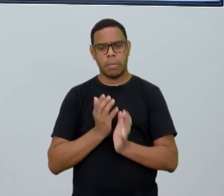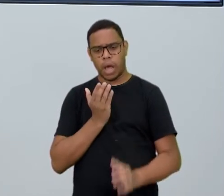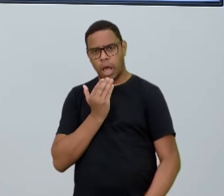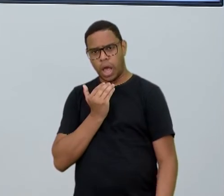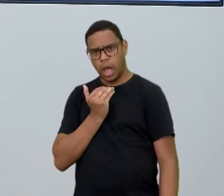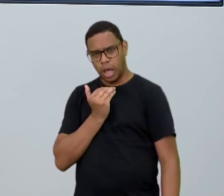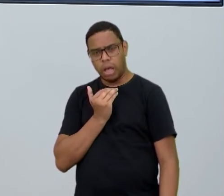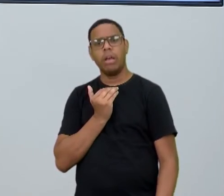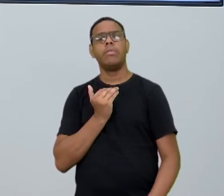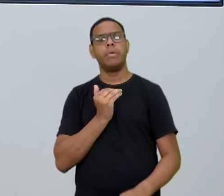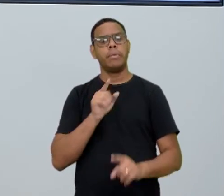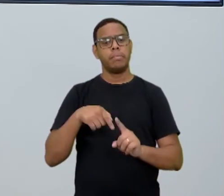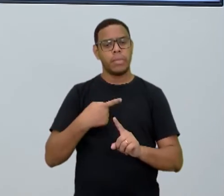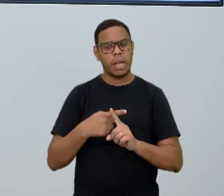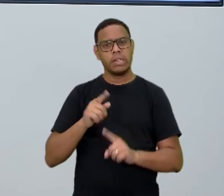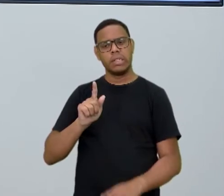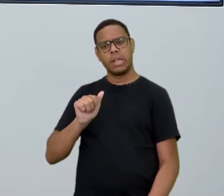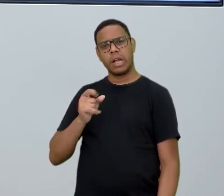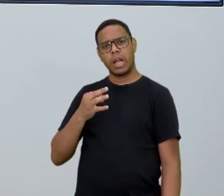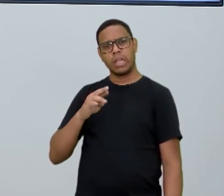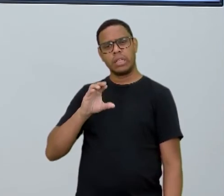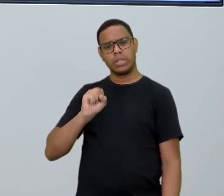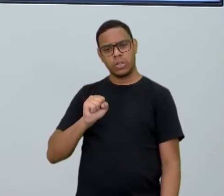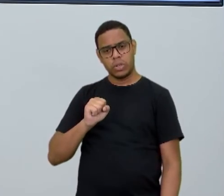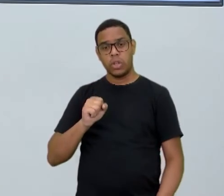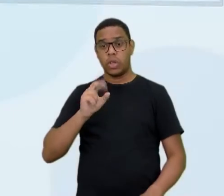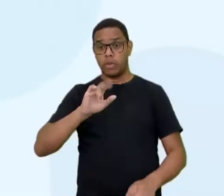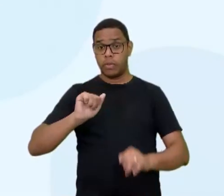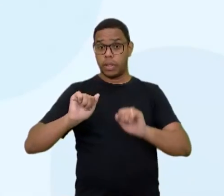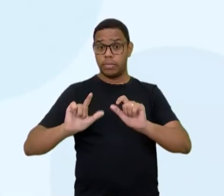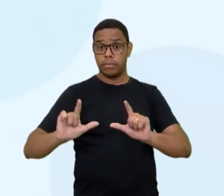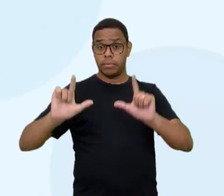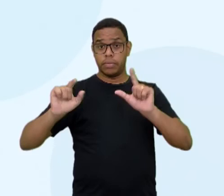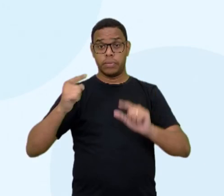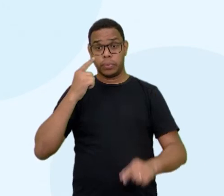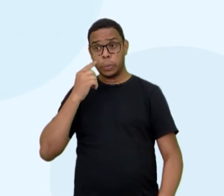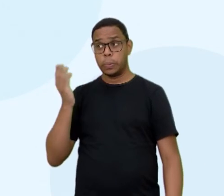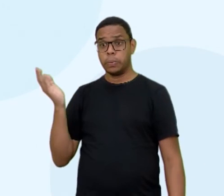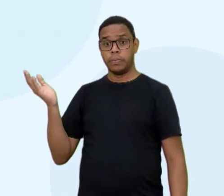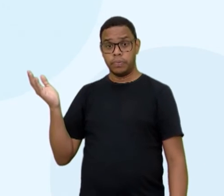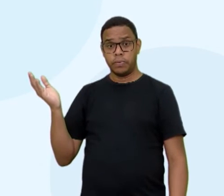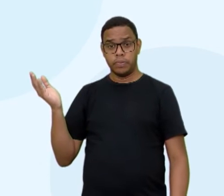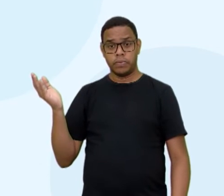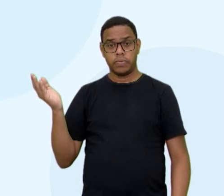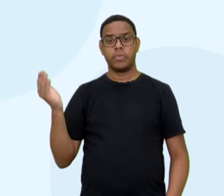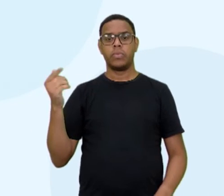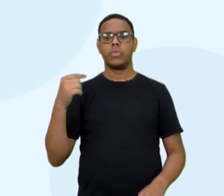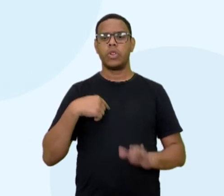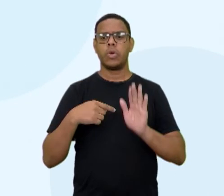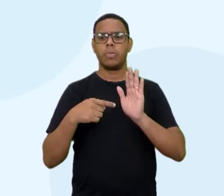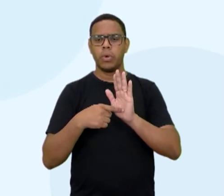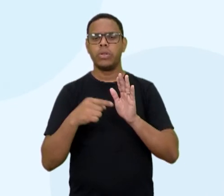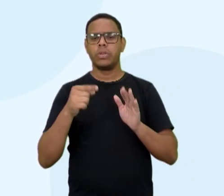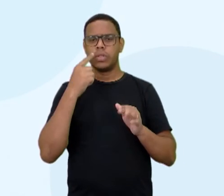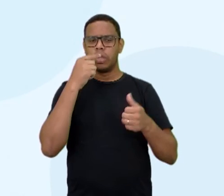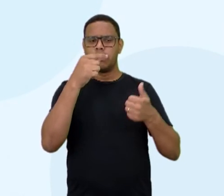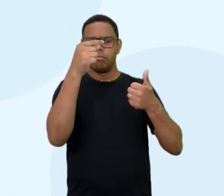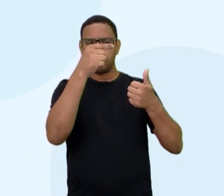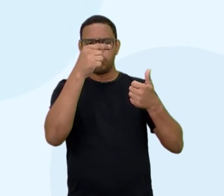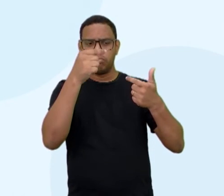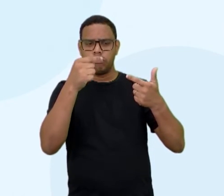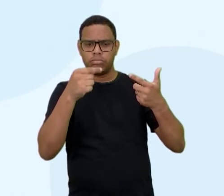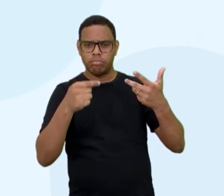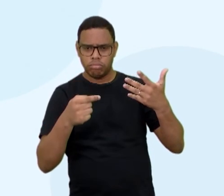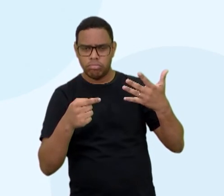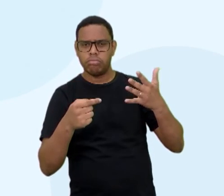nosso trato gastrointestinal. Então vai aparecer aí na tela para vocês justamente isso, né? Eu apontei para vocês alguns fatores.